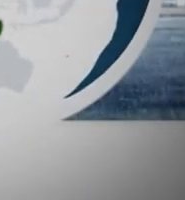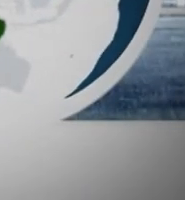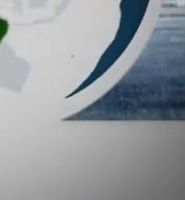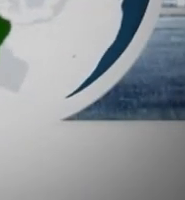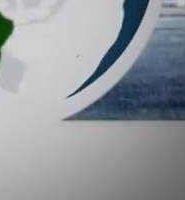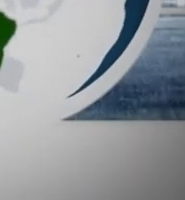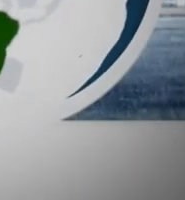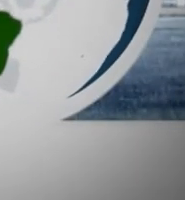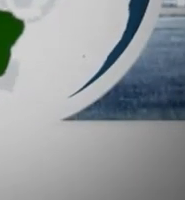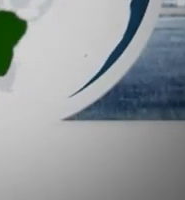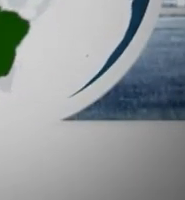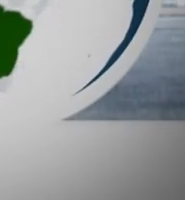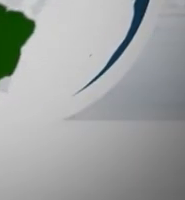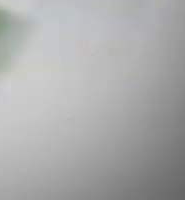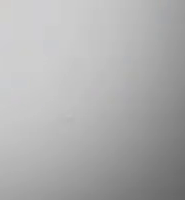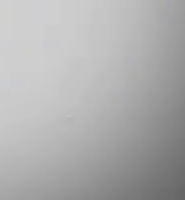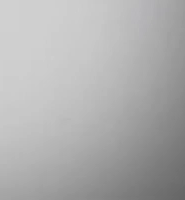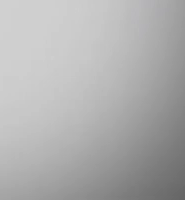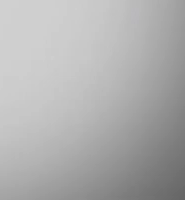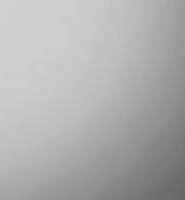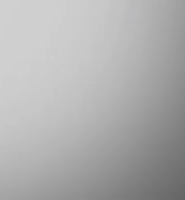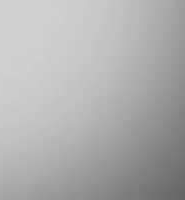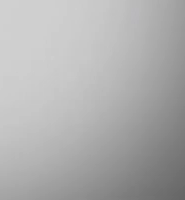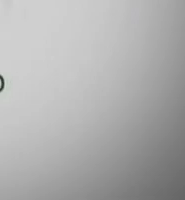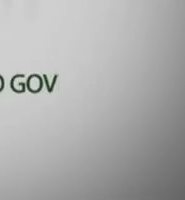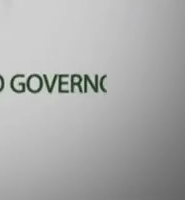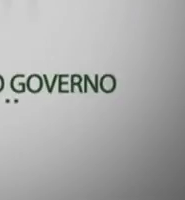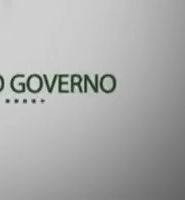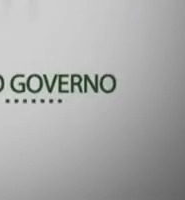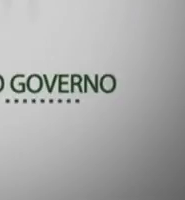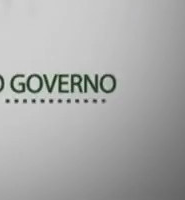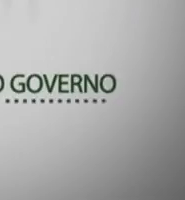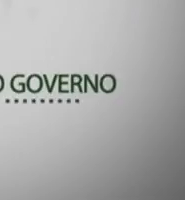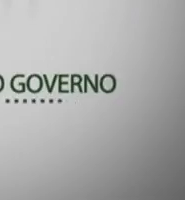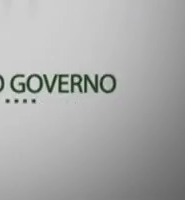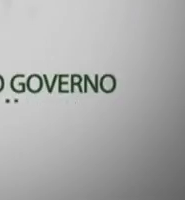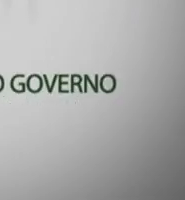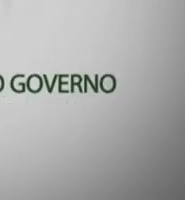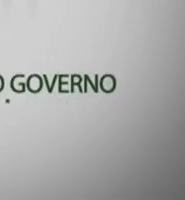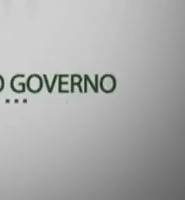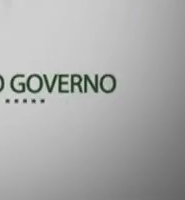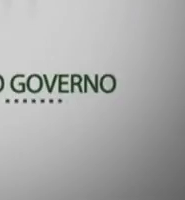E aí E aí